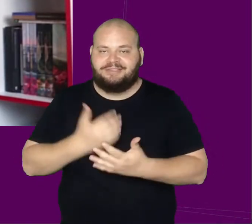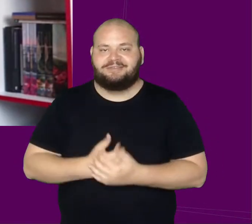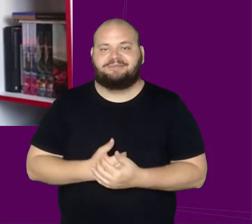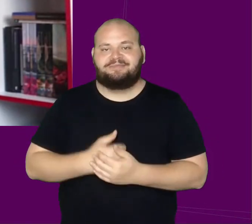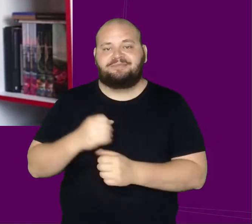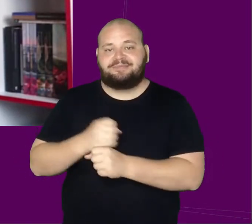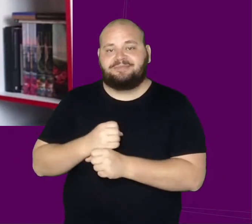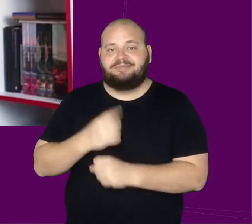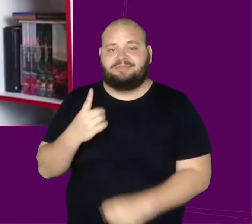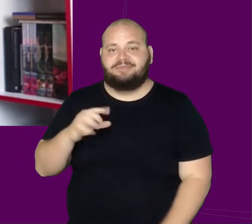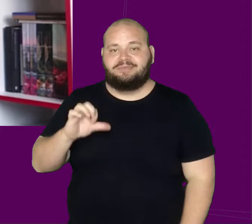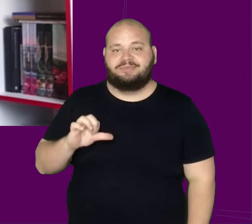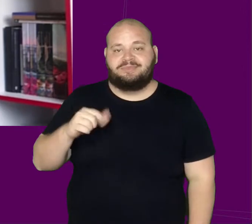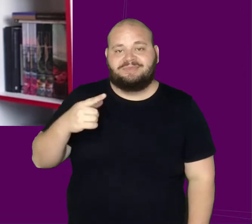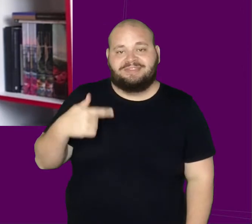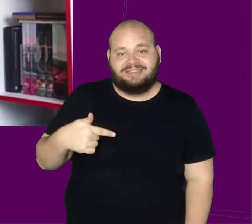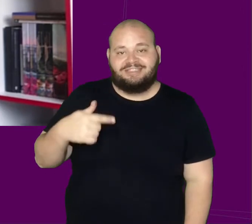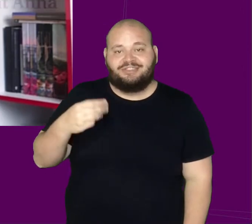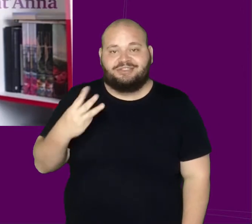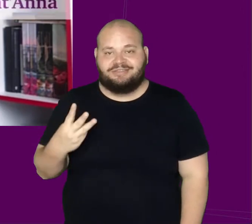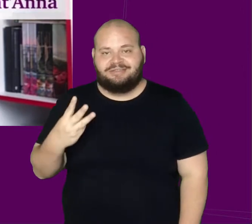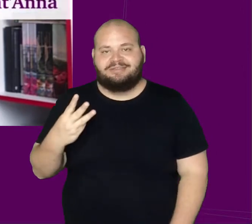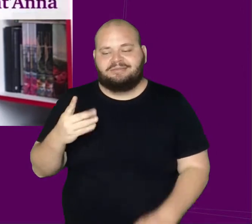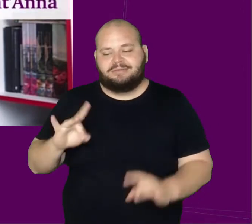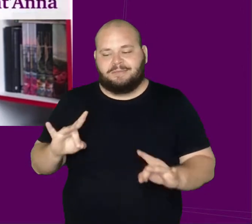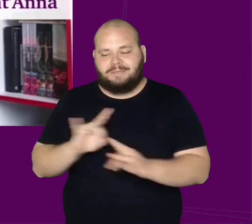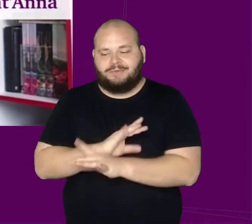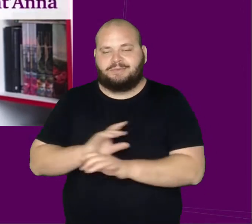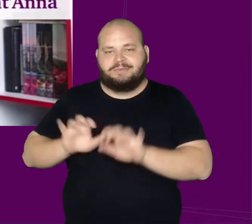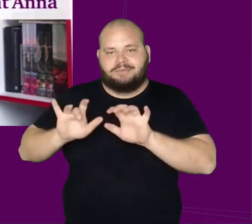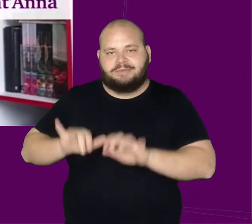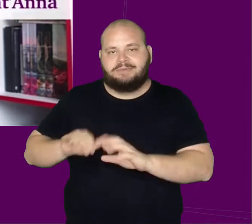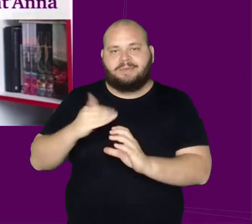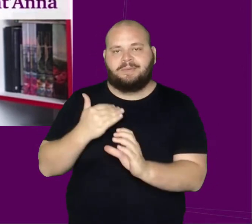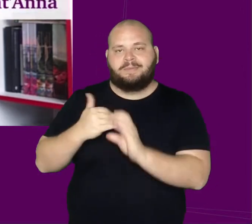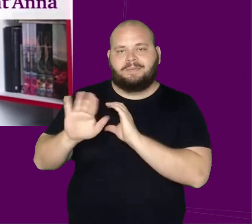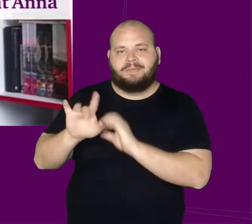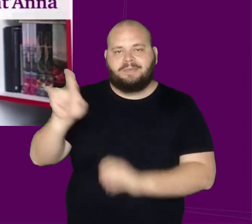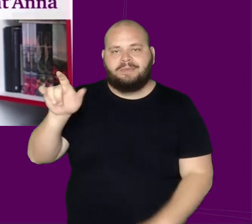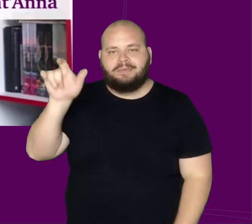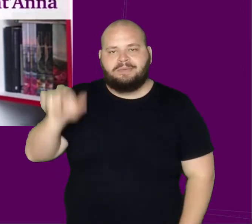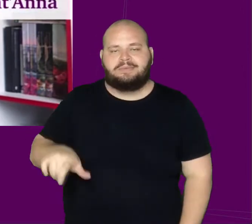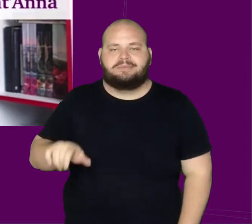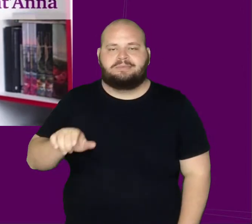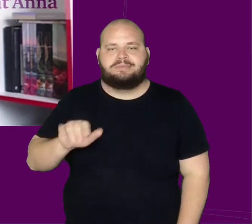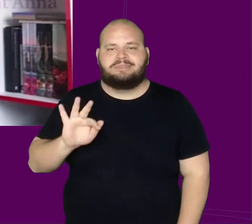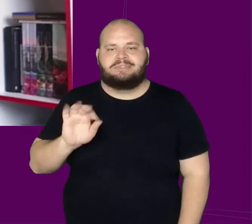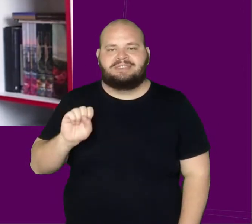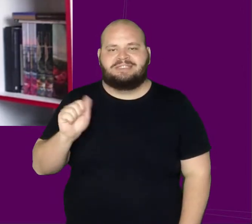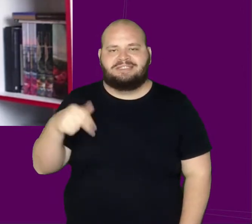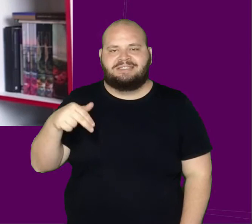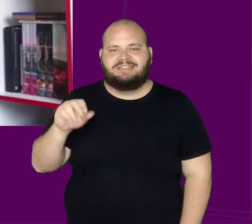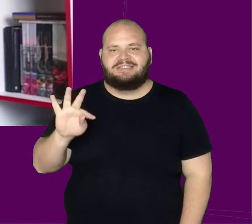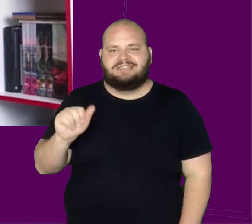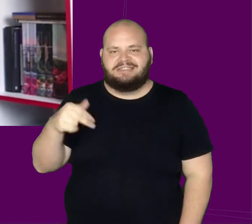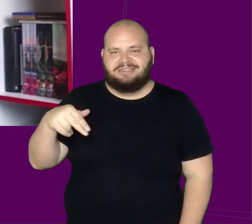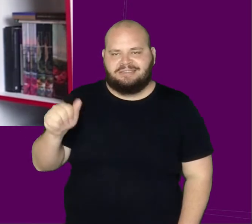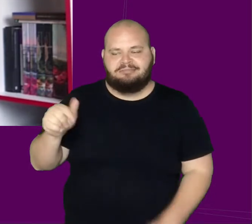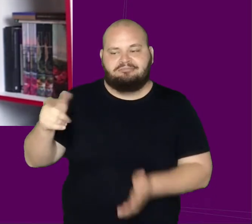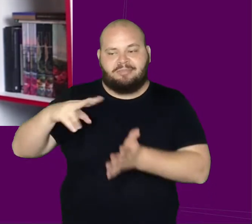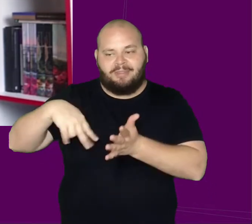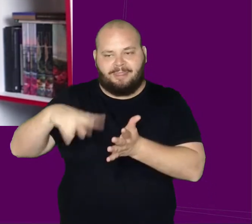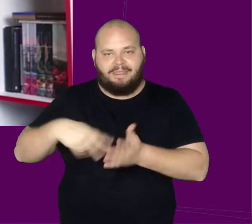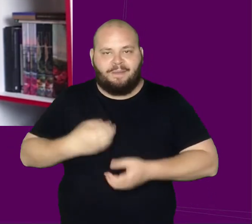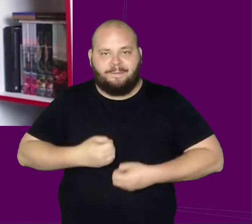ele em 1973 e mandou ele para o Afonso Solano de Santana, que é um crítico literário importante dessa época, que por sua vez